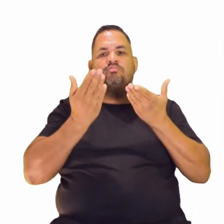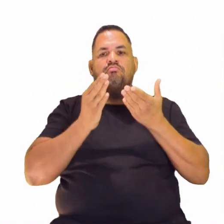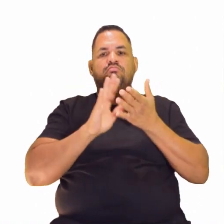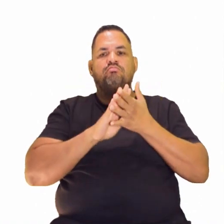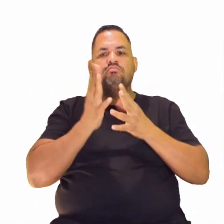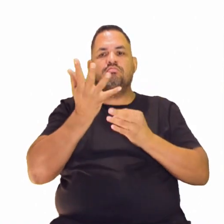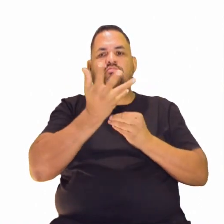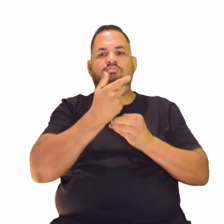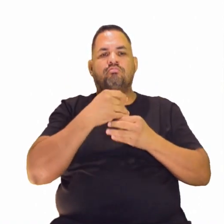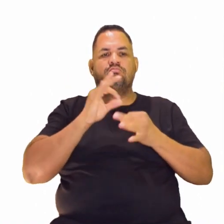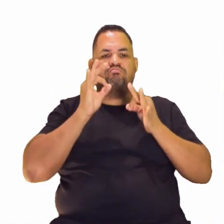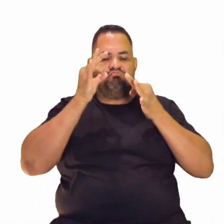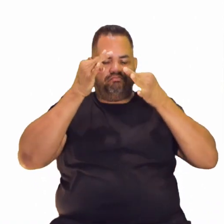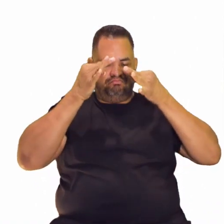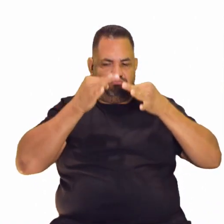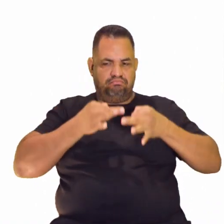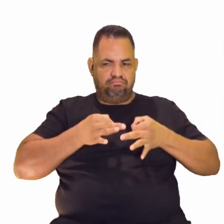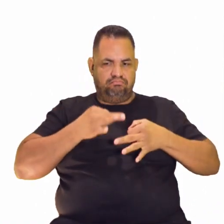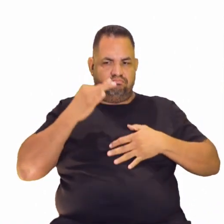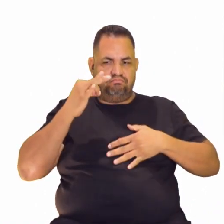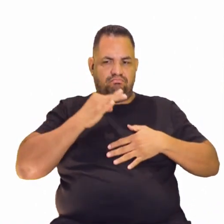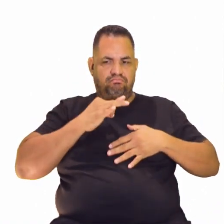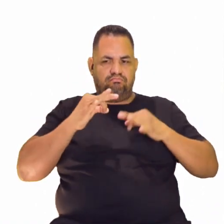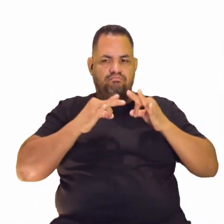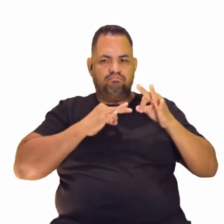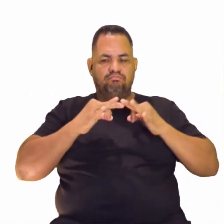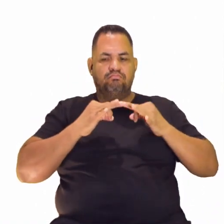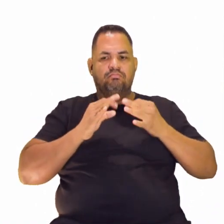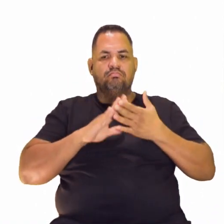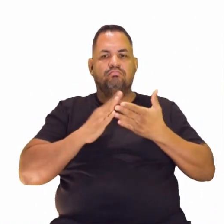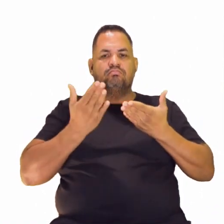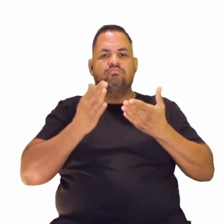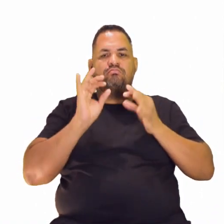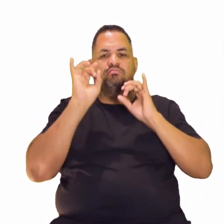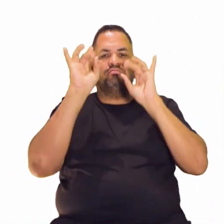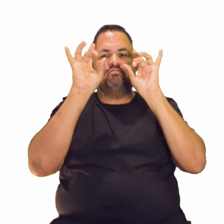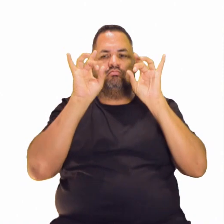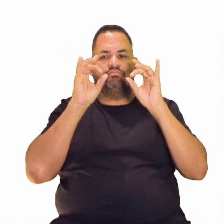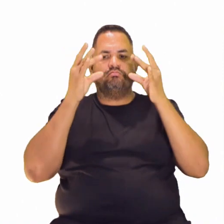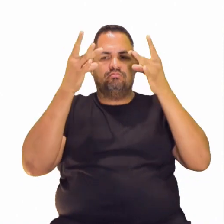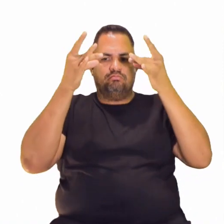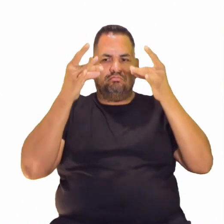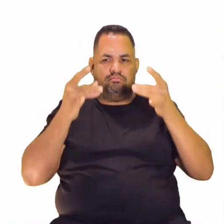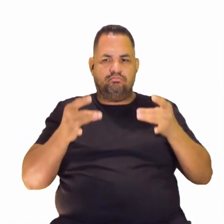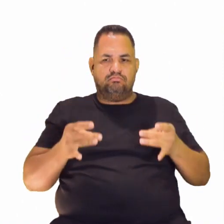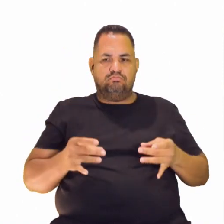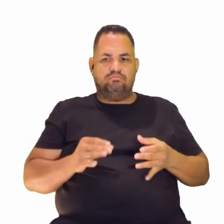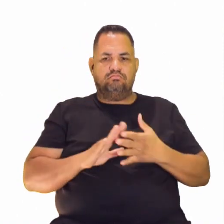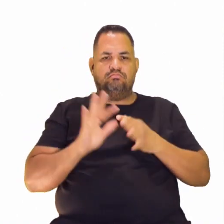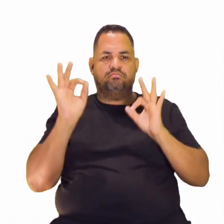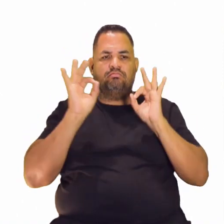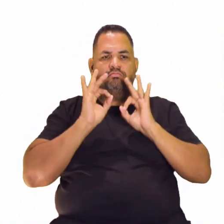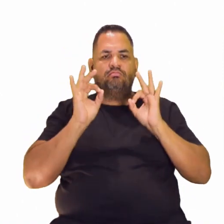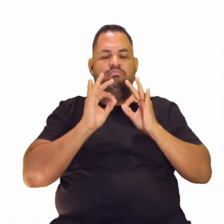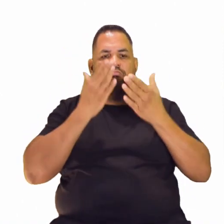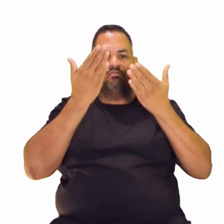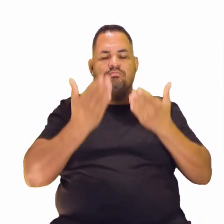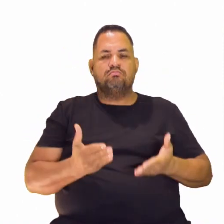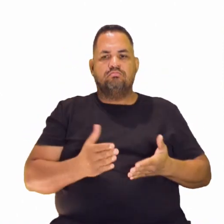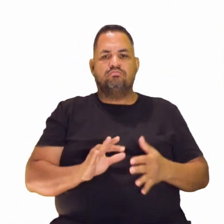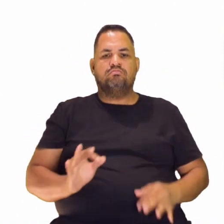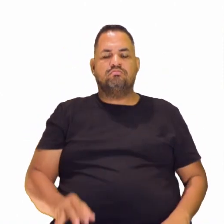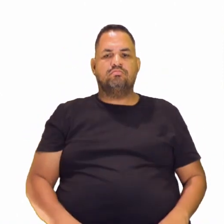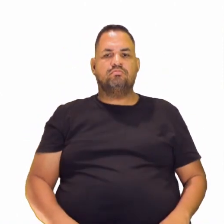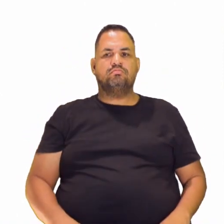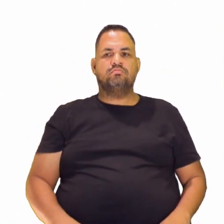arte plena e perfeita. Então, riqueza de detalhes e perfeição